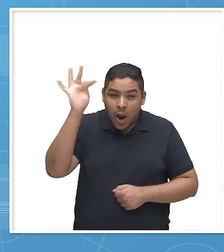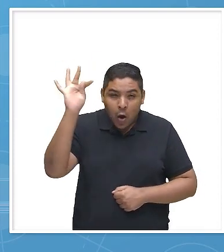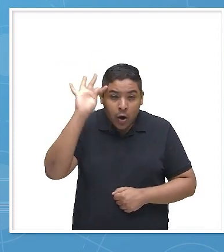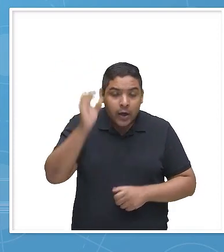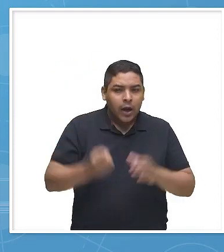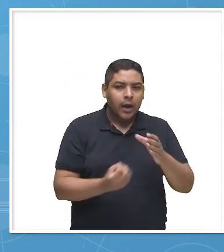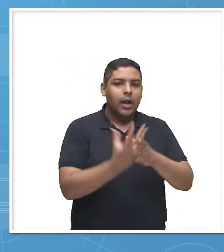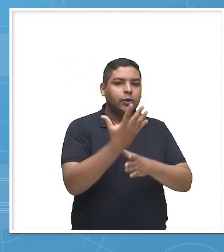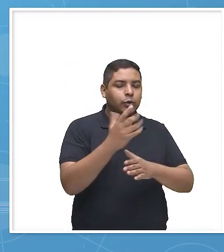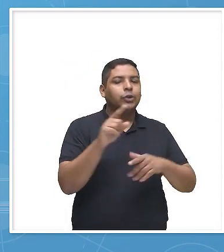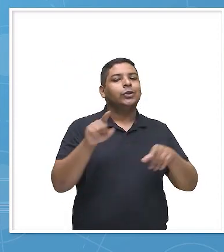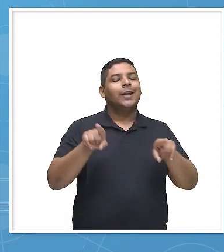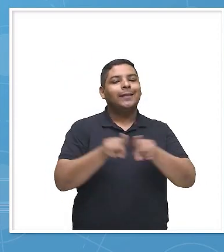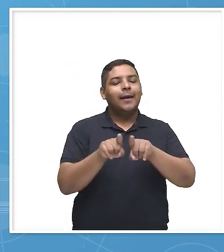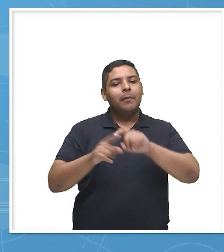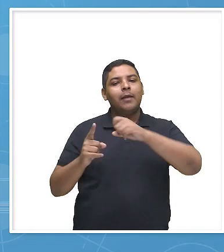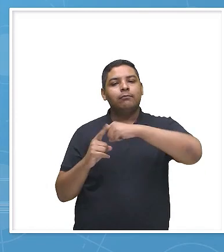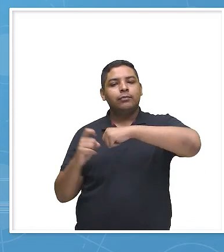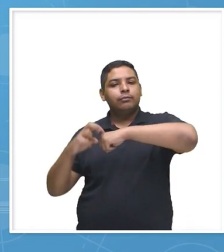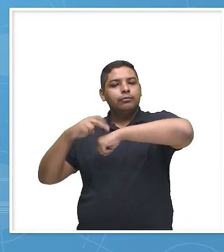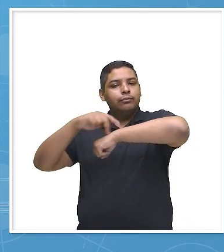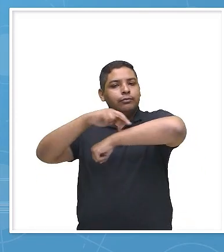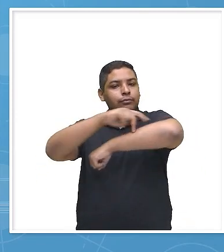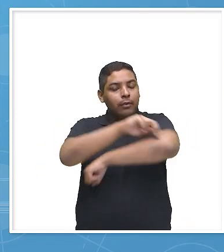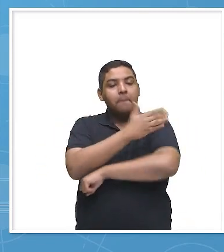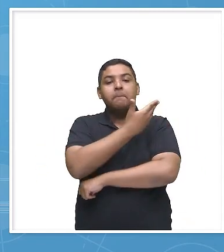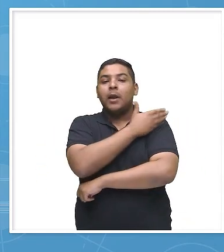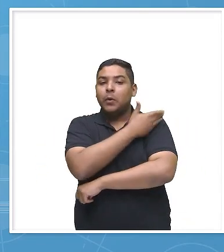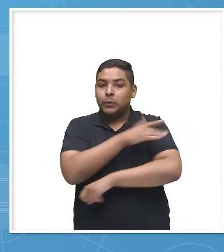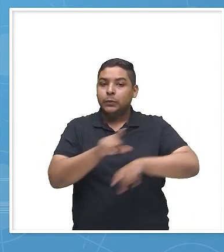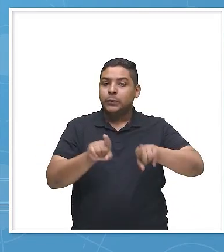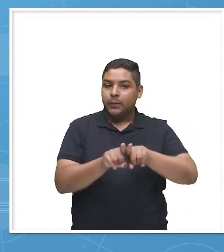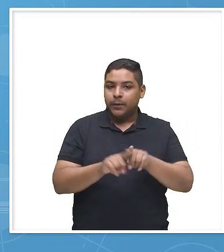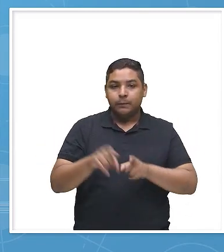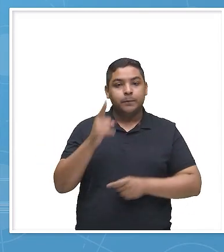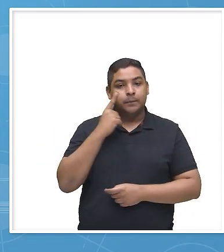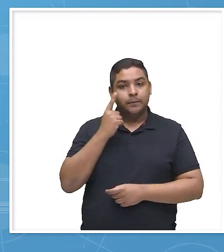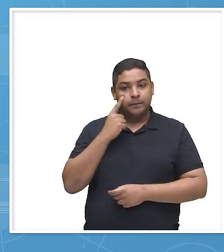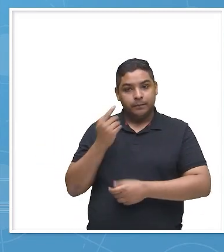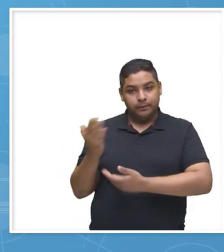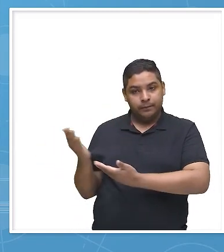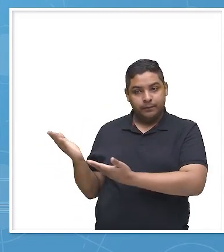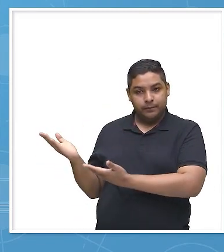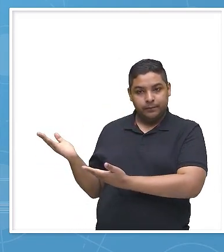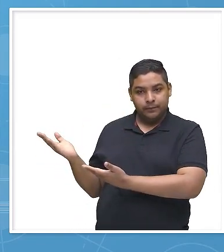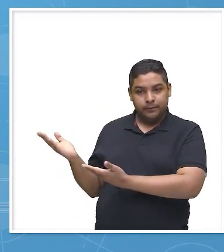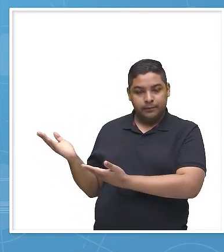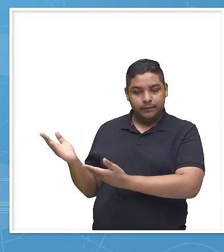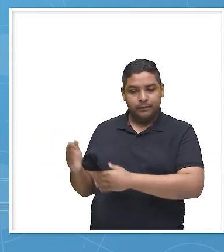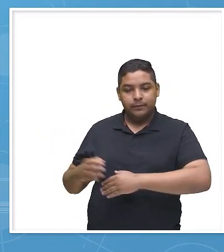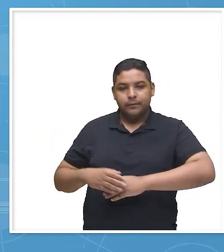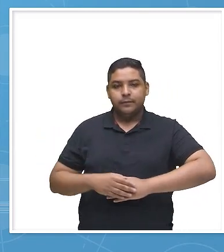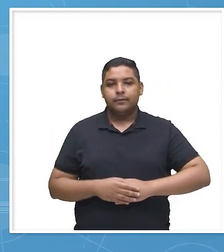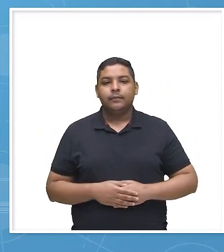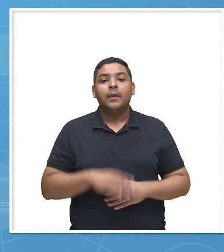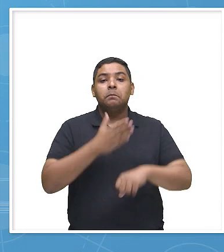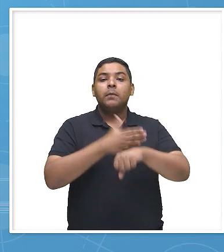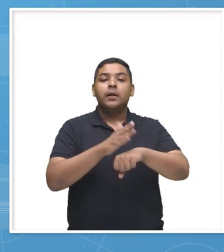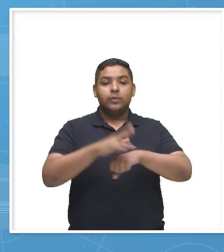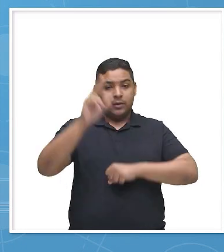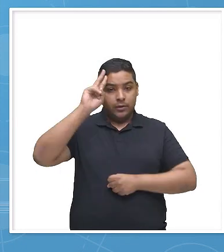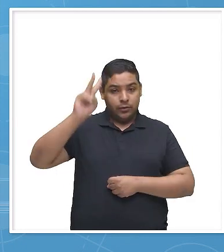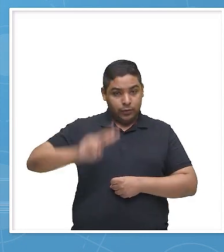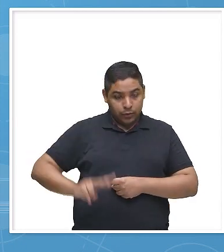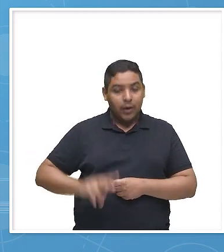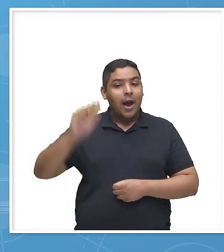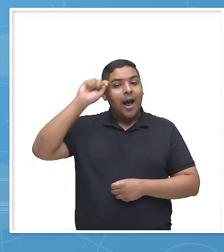criacionistas e também de preconceito. Vamos lá para o tema da aula de hoje. A aula de hoje é o Praticando de História, África de